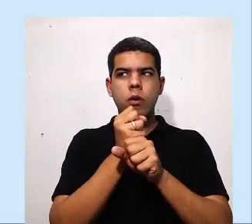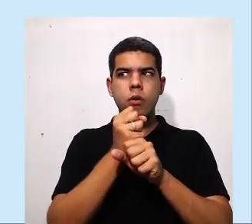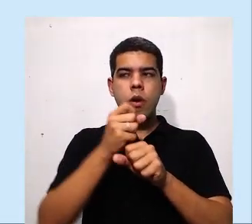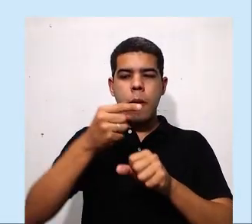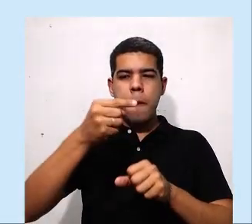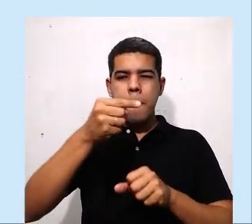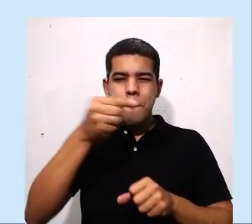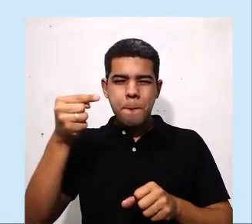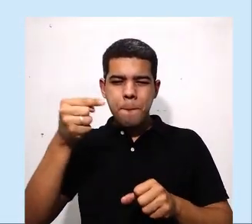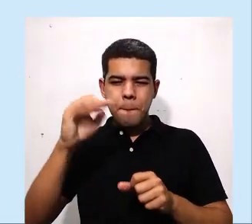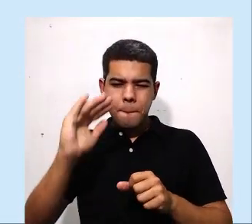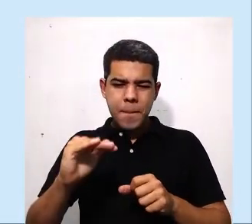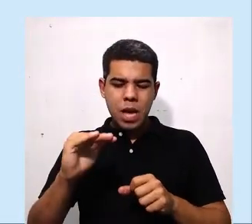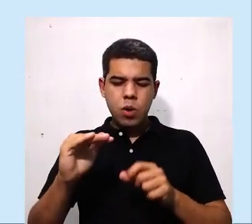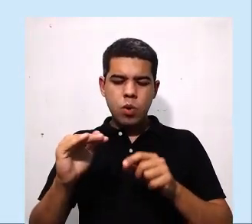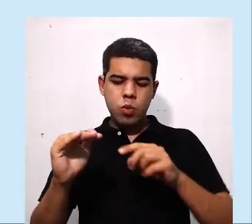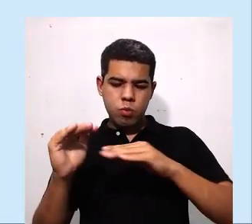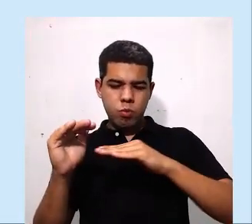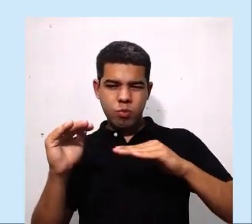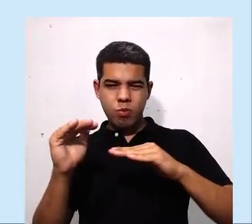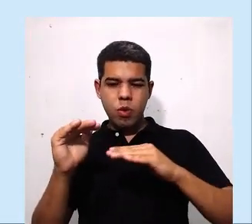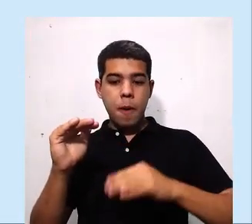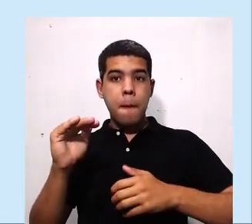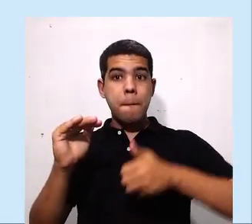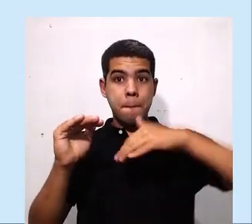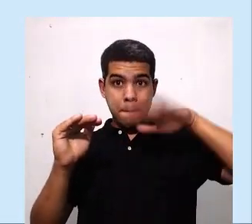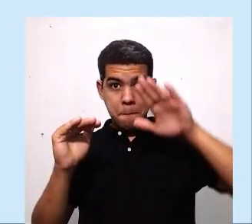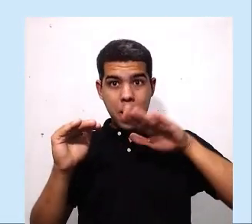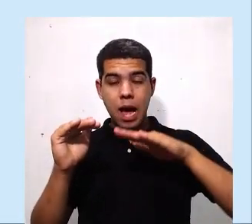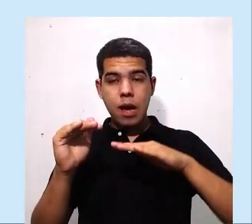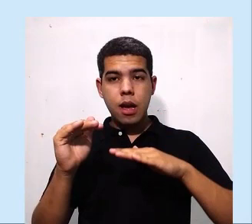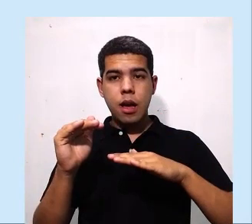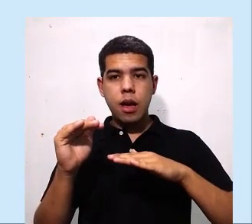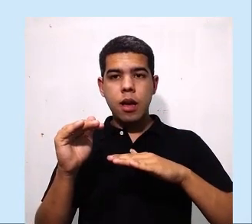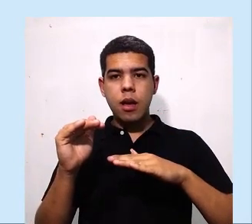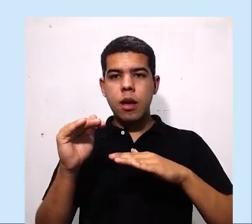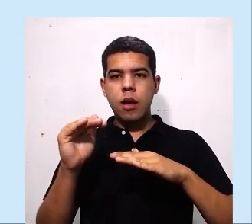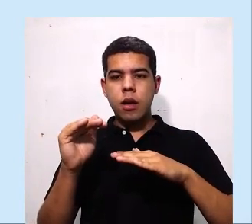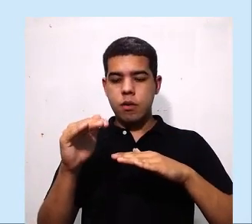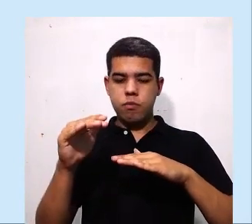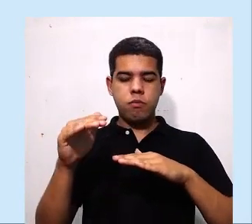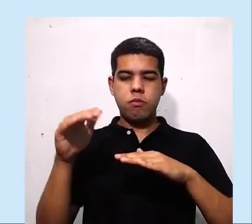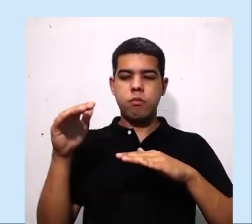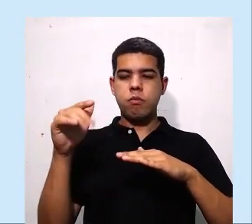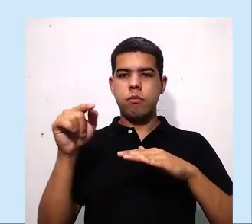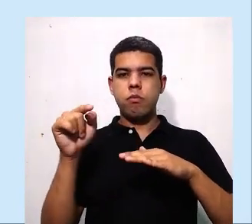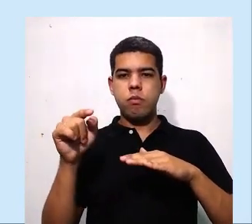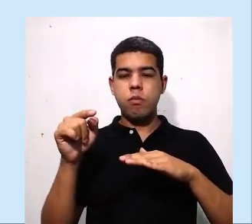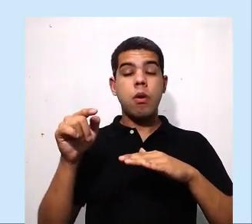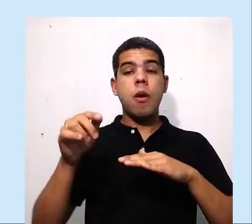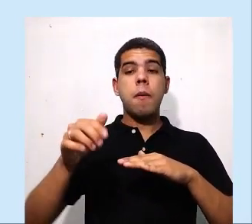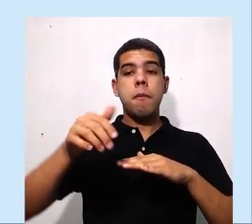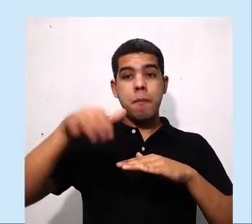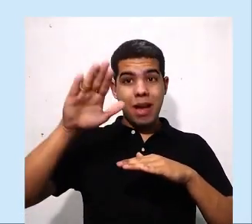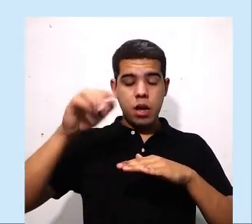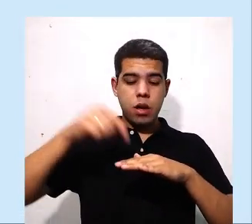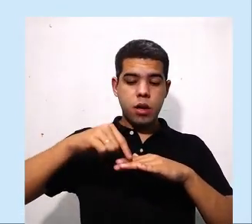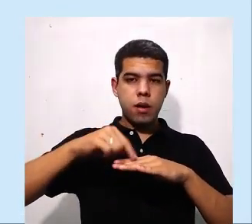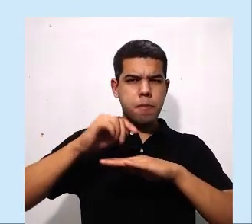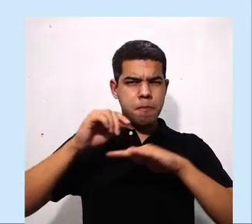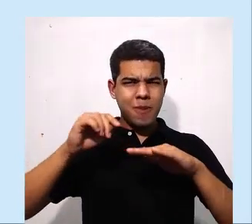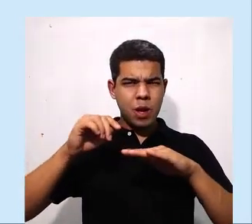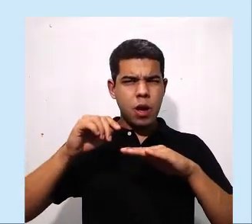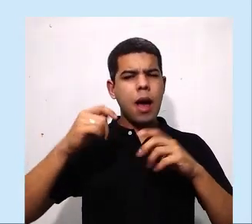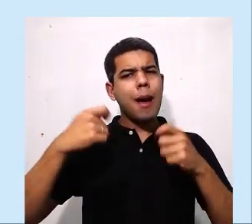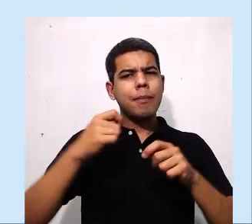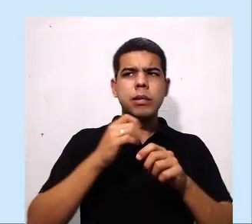valor, nesse caso, se esta soma for maior do que esse, você tem que analisar todos os outros lados. Por